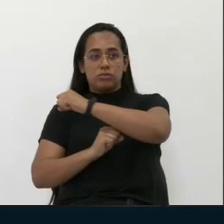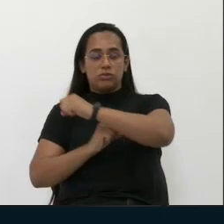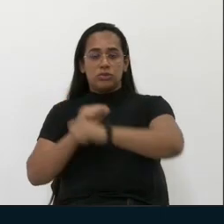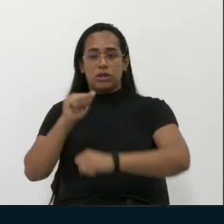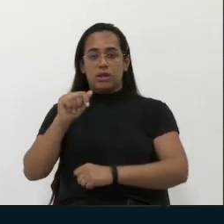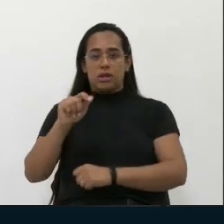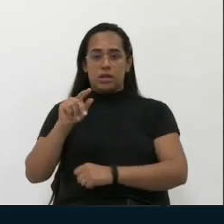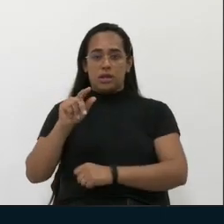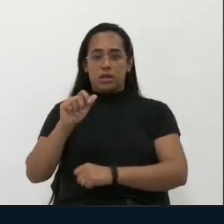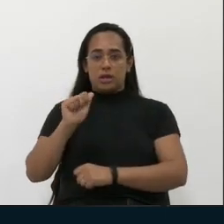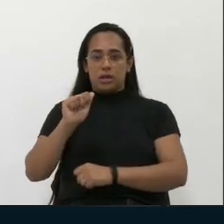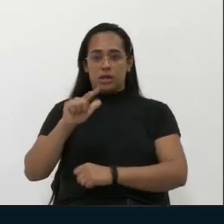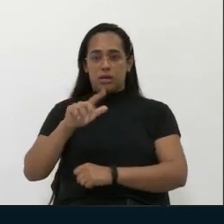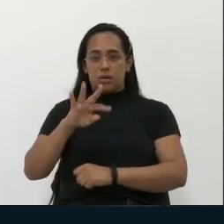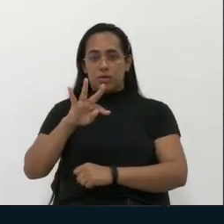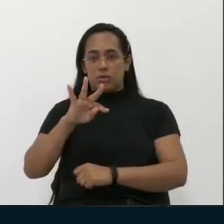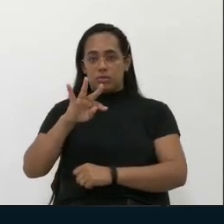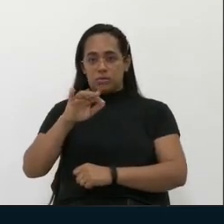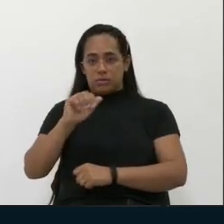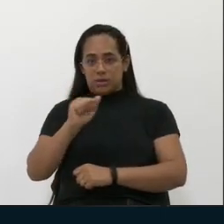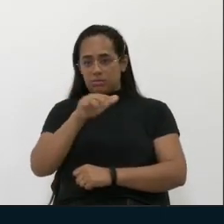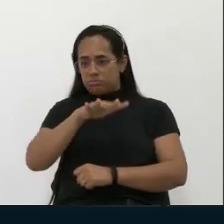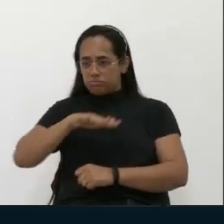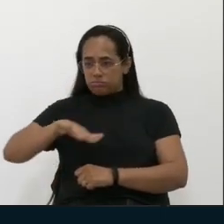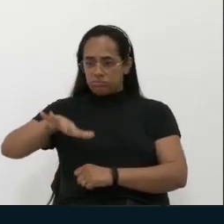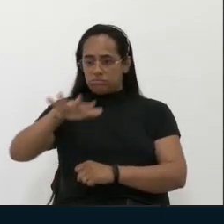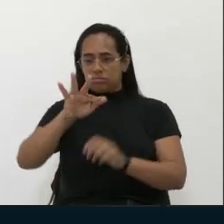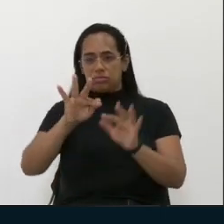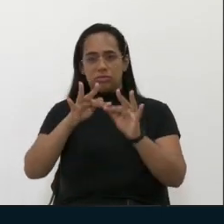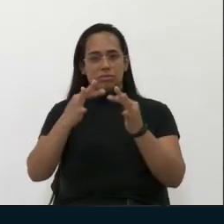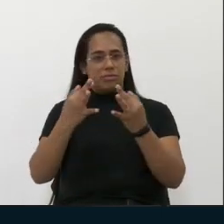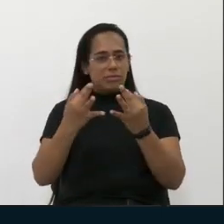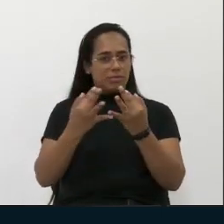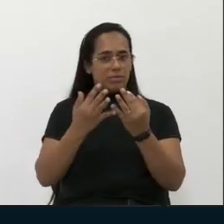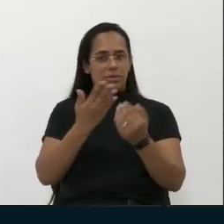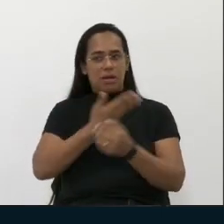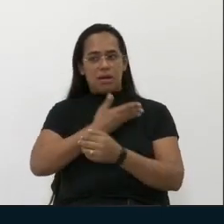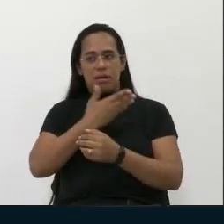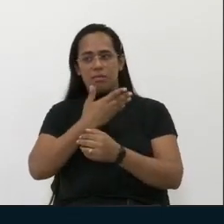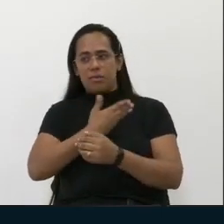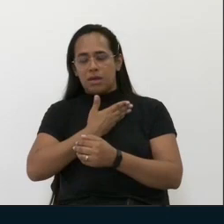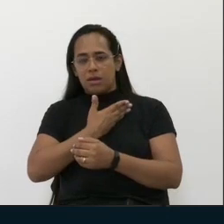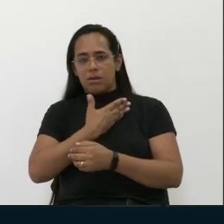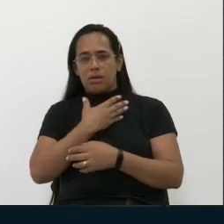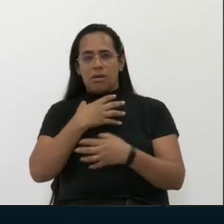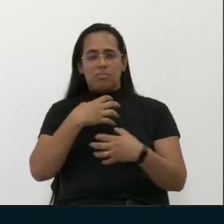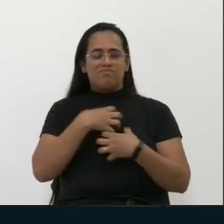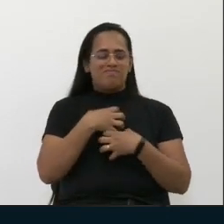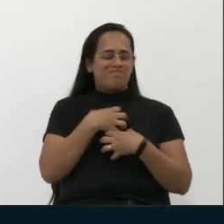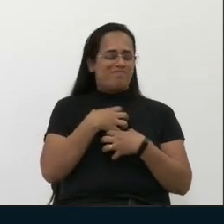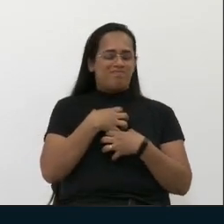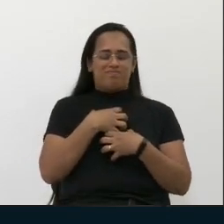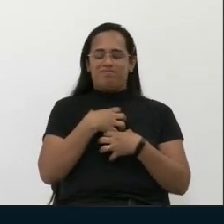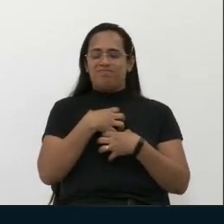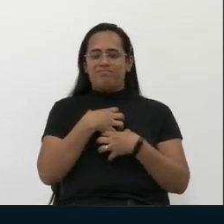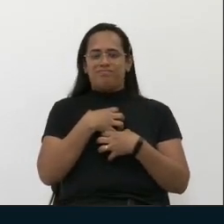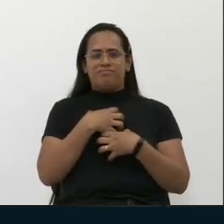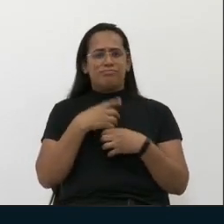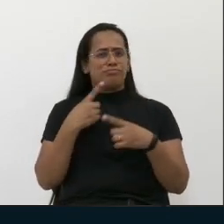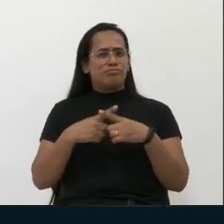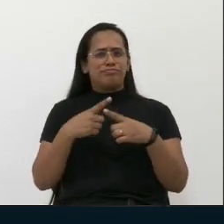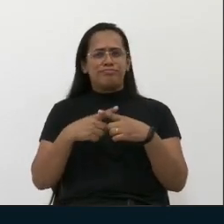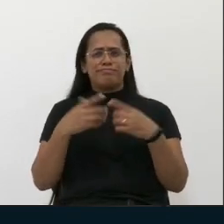estão totalmente abalados, sem entender o porquê do crime. Então, a